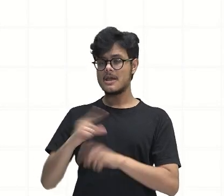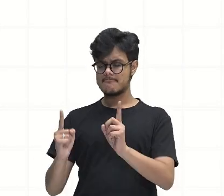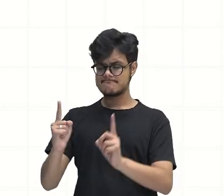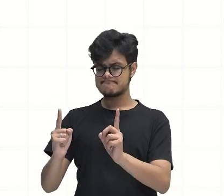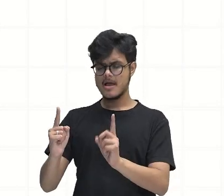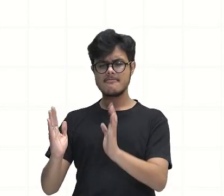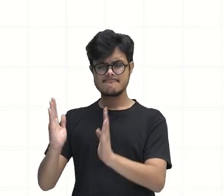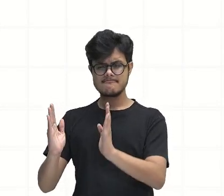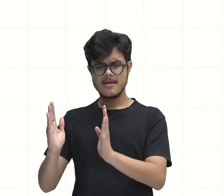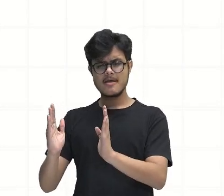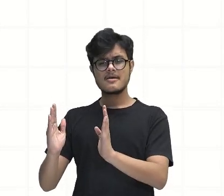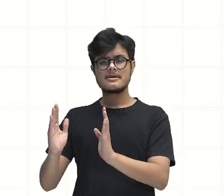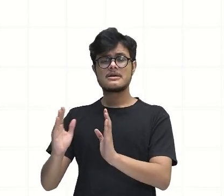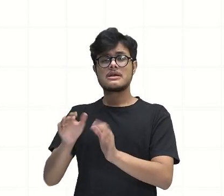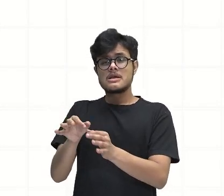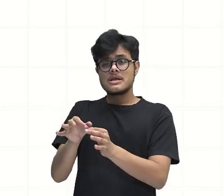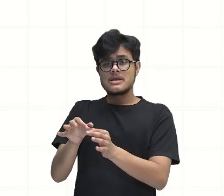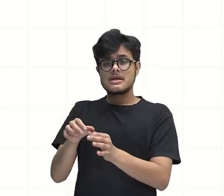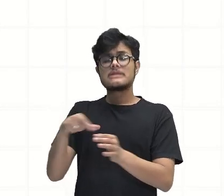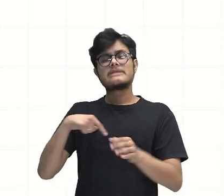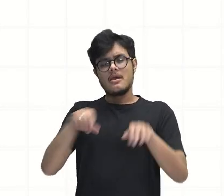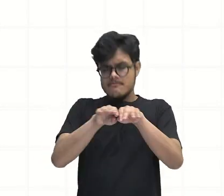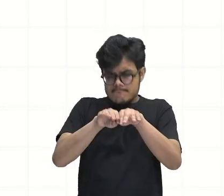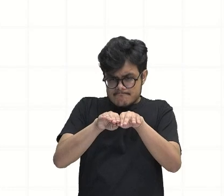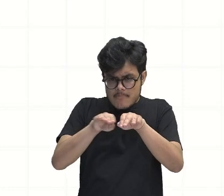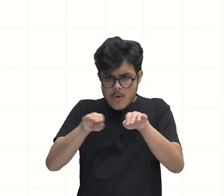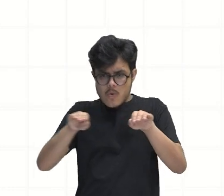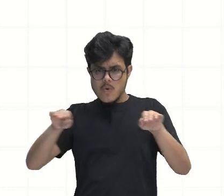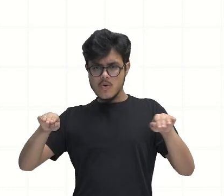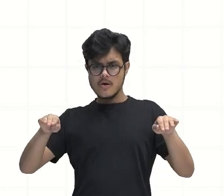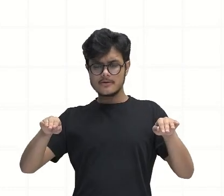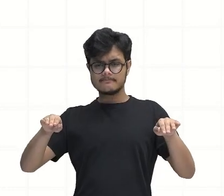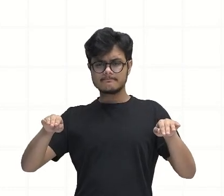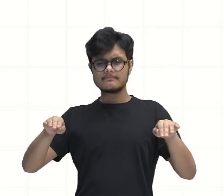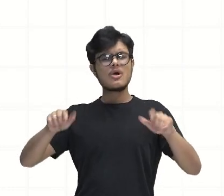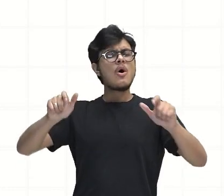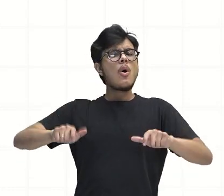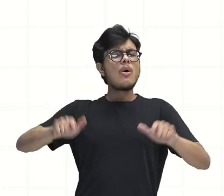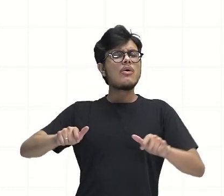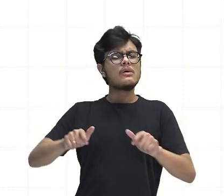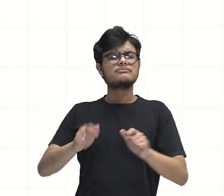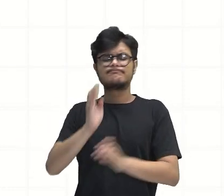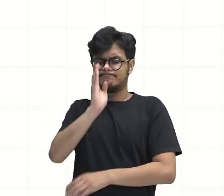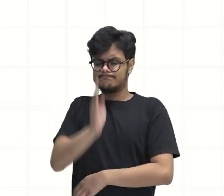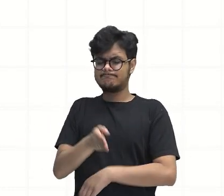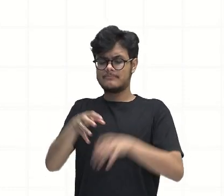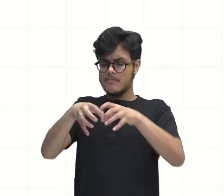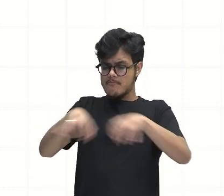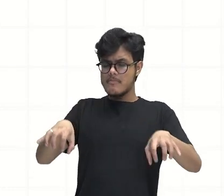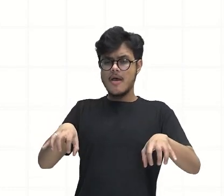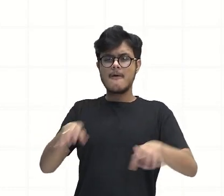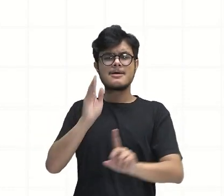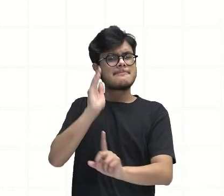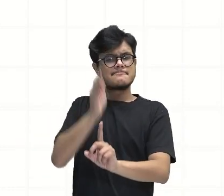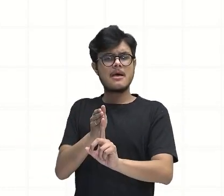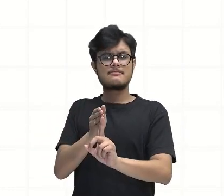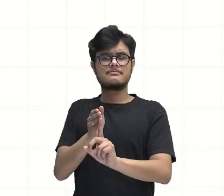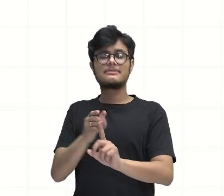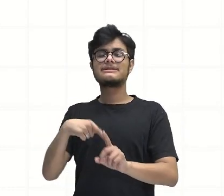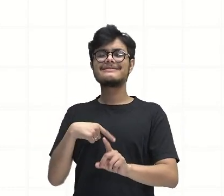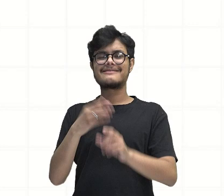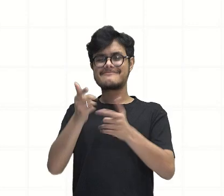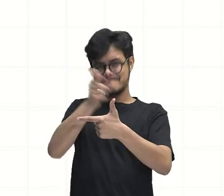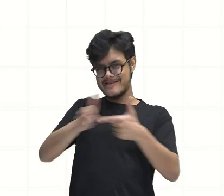na horizontal. Então, aonde estaria o ponto médio dela? O ponto médio vai estar na metade.